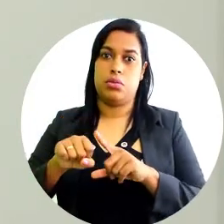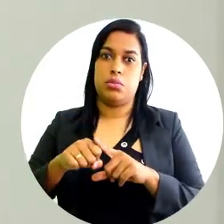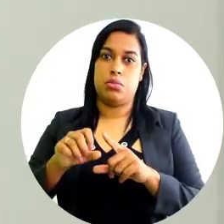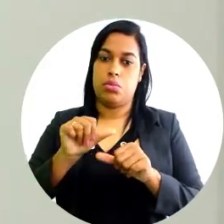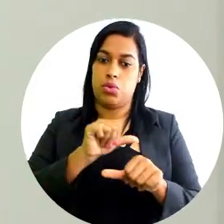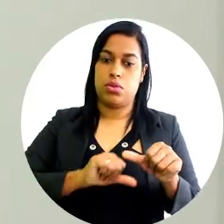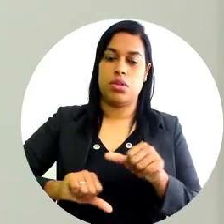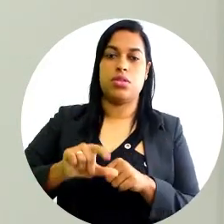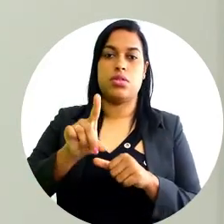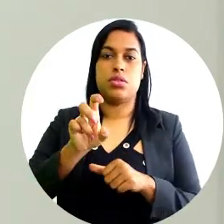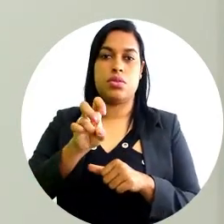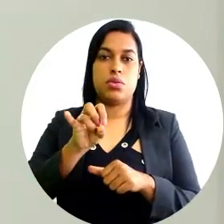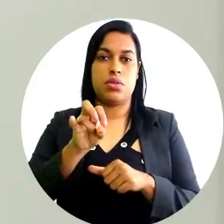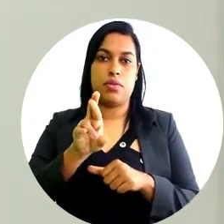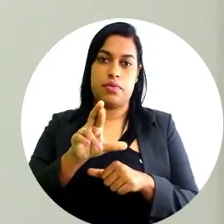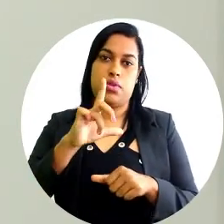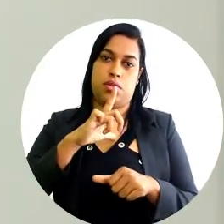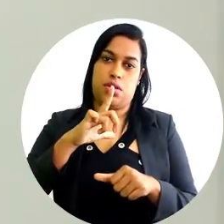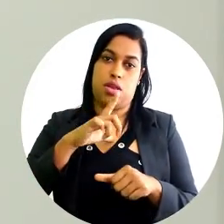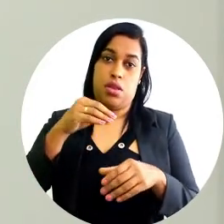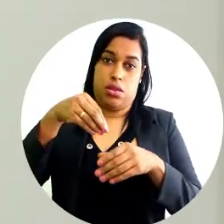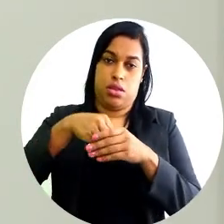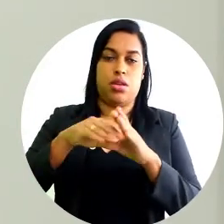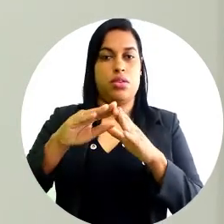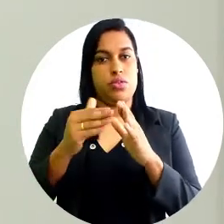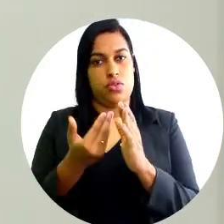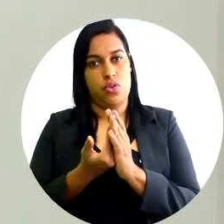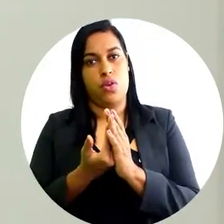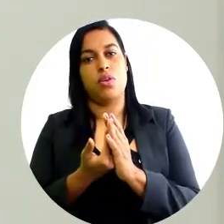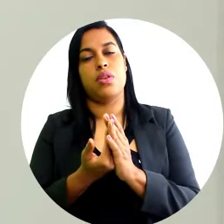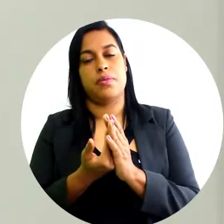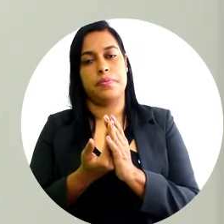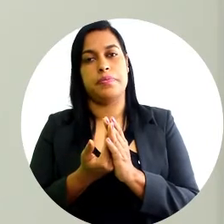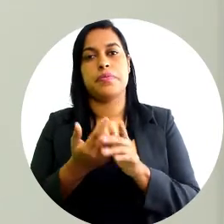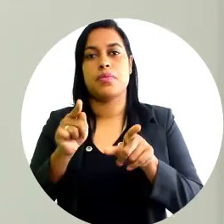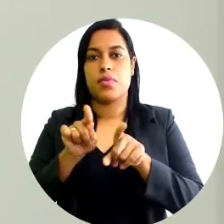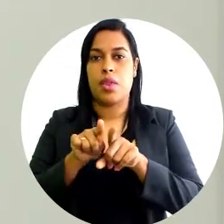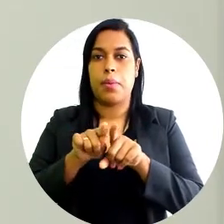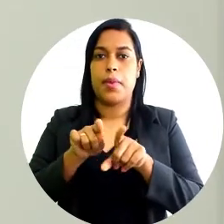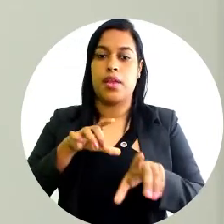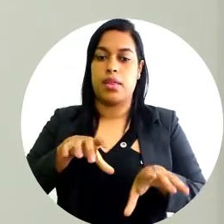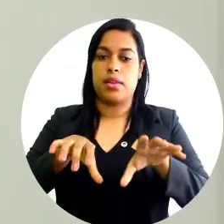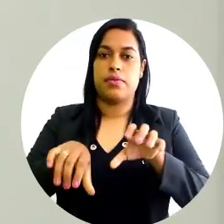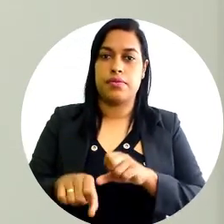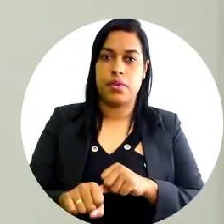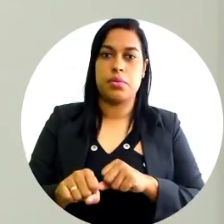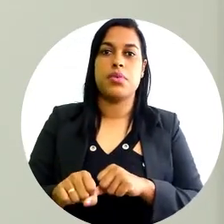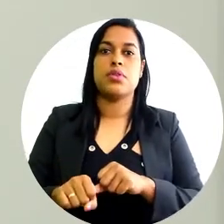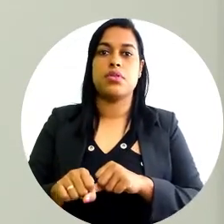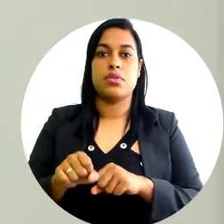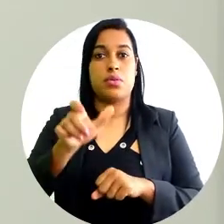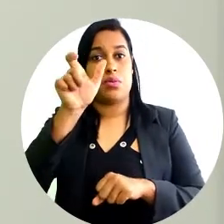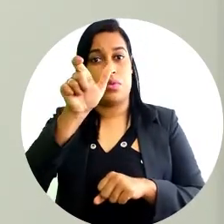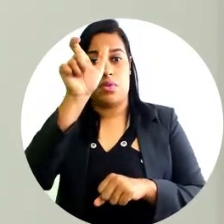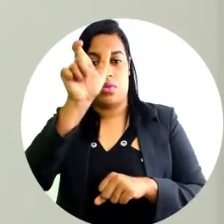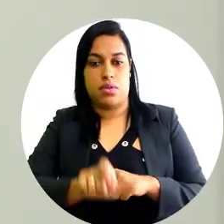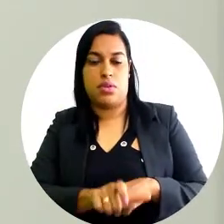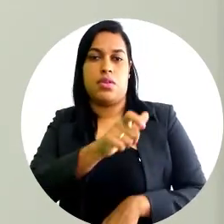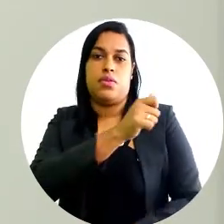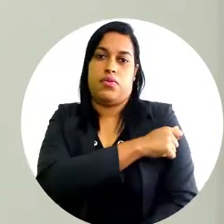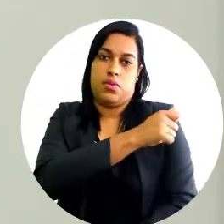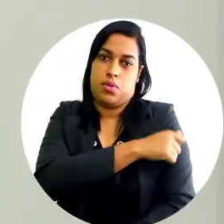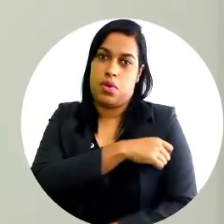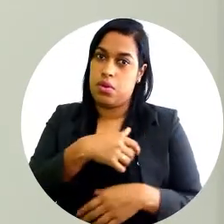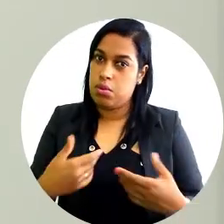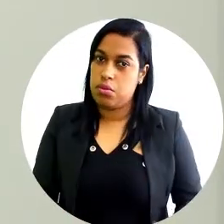mudanças que o devir provoca dentro do ambiente escolar e, consequentemente, na formação desse indivíduo, o